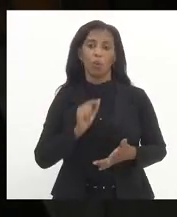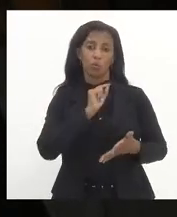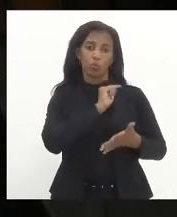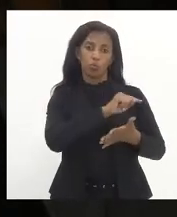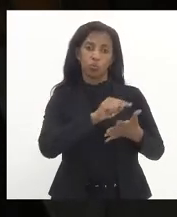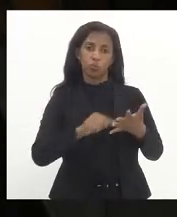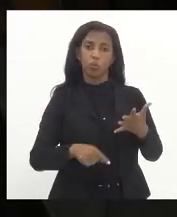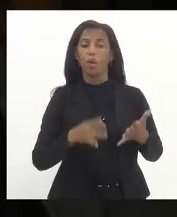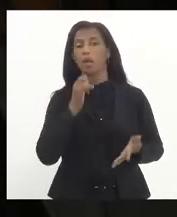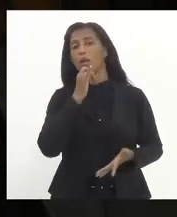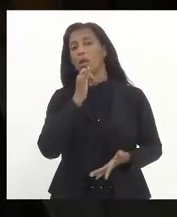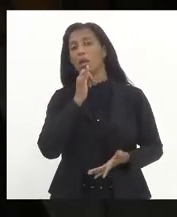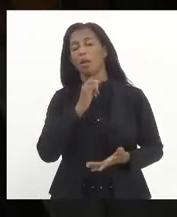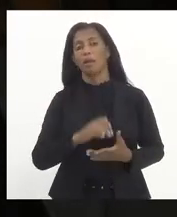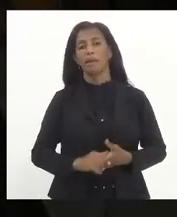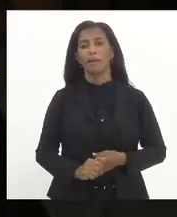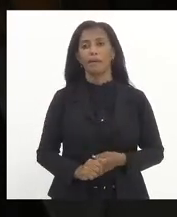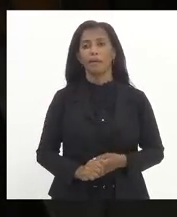exemplo,